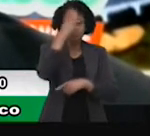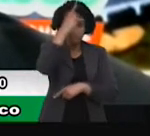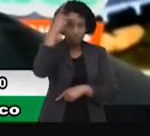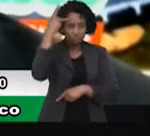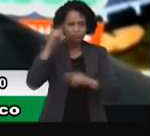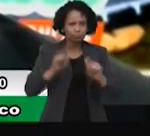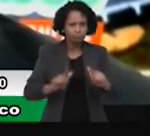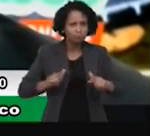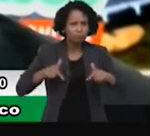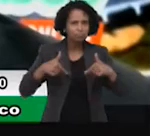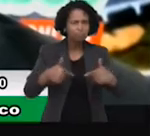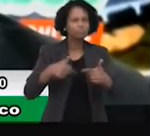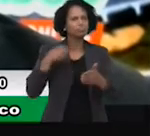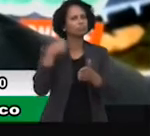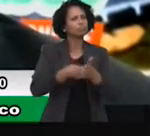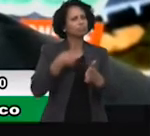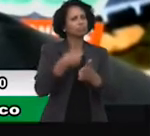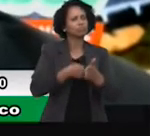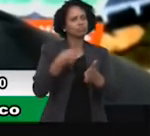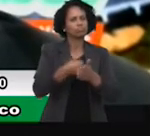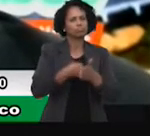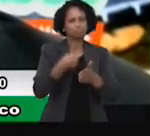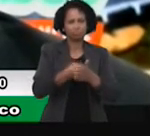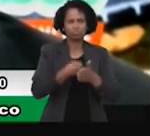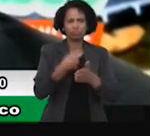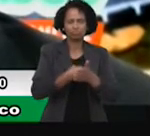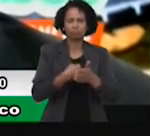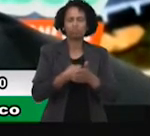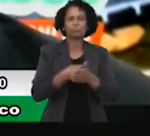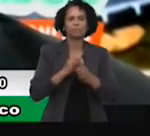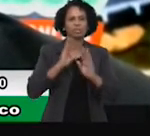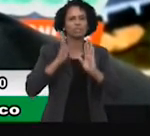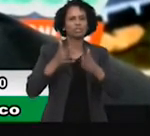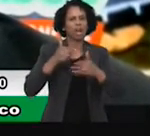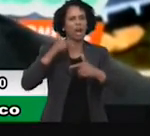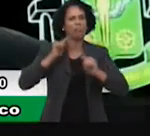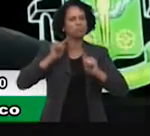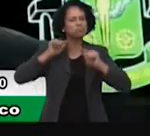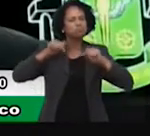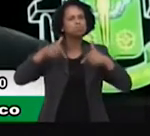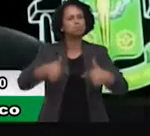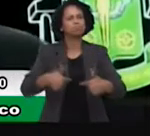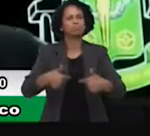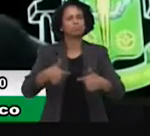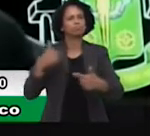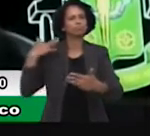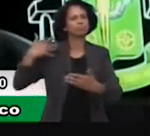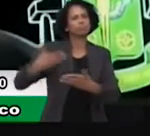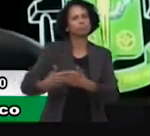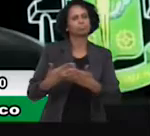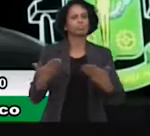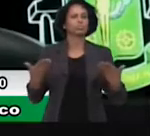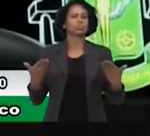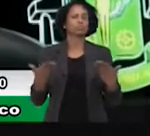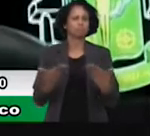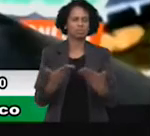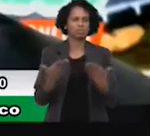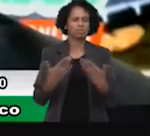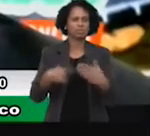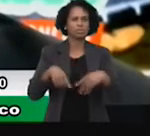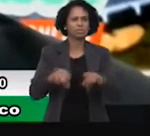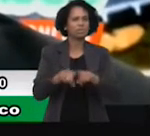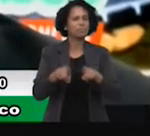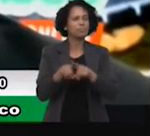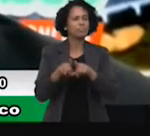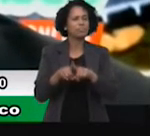empenharam e que deram o seu melhor para que a gente pudesse chegar até hoje aqui. E agradecer também